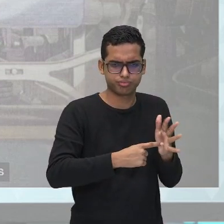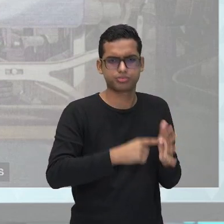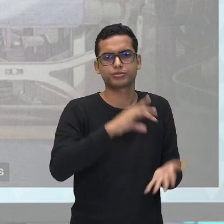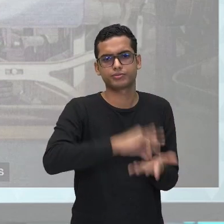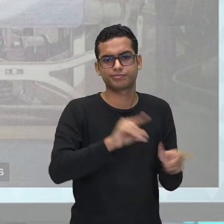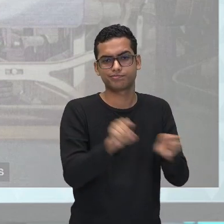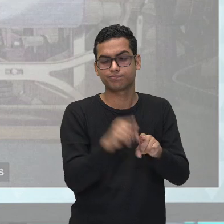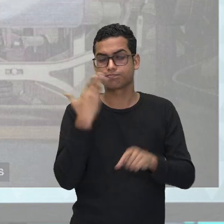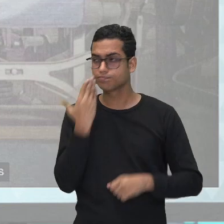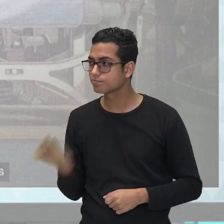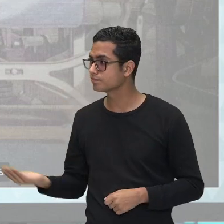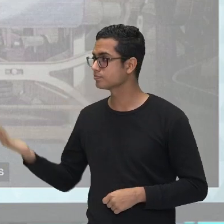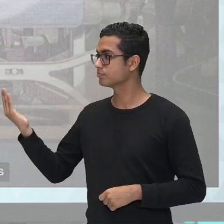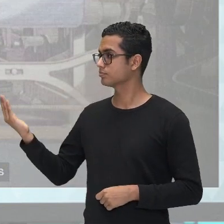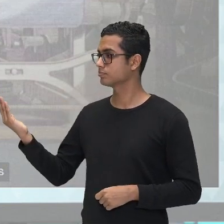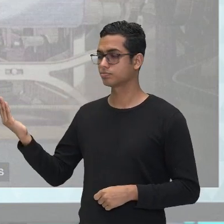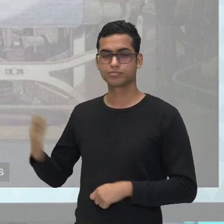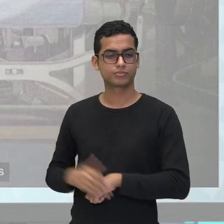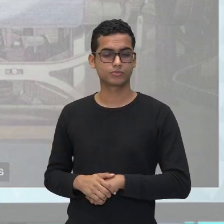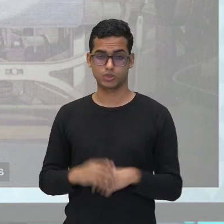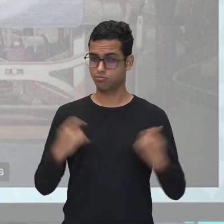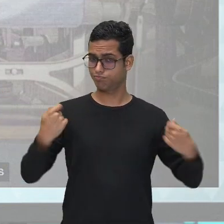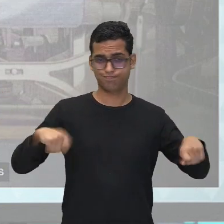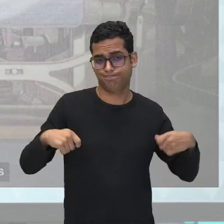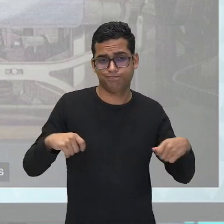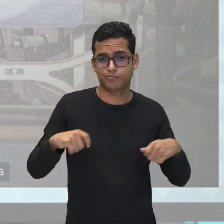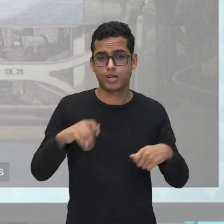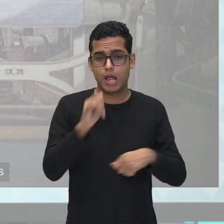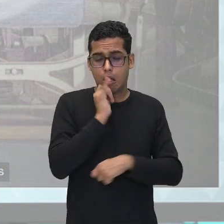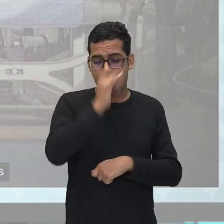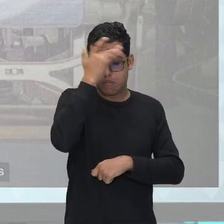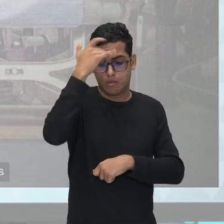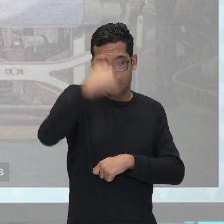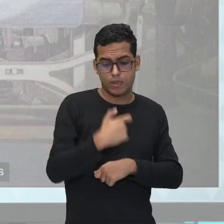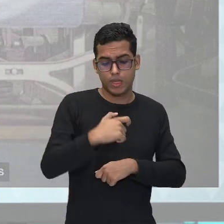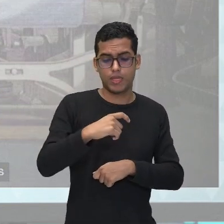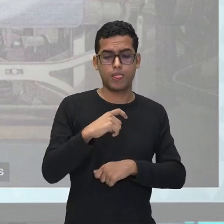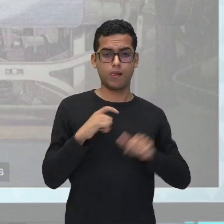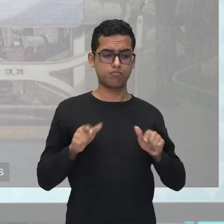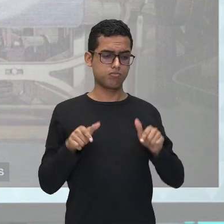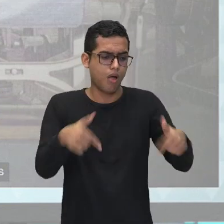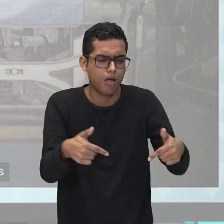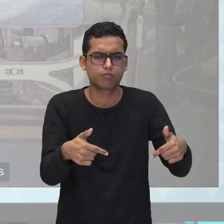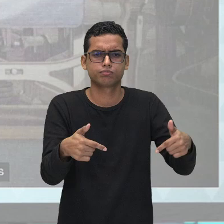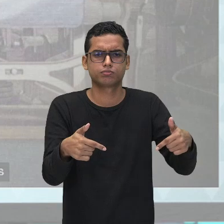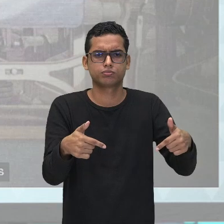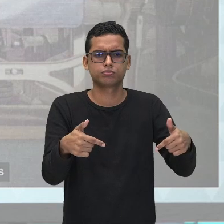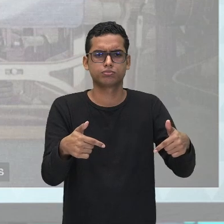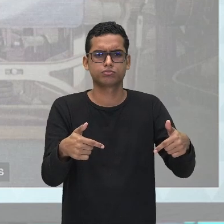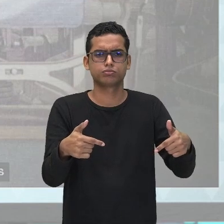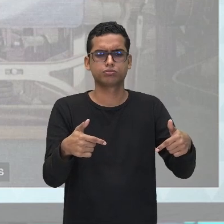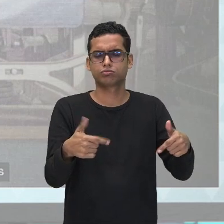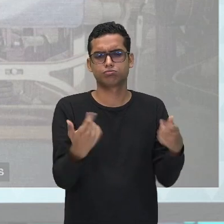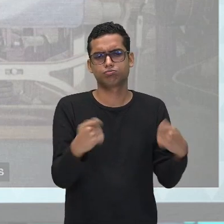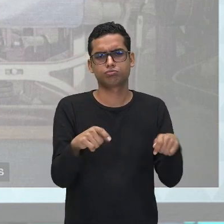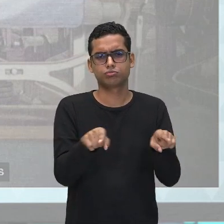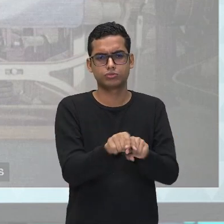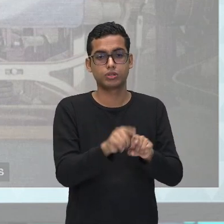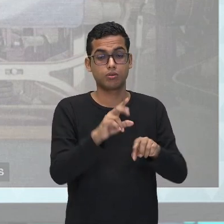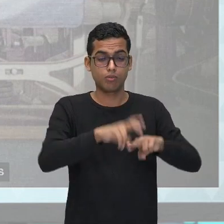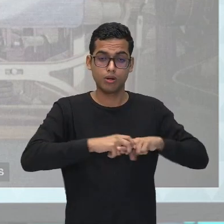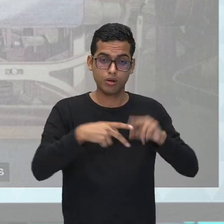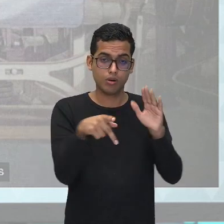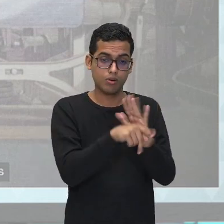ser tão ativo, assim, de ter o ser humano ali atuando de fato naquelas funções, porque a